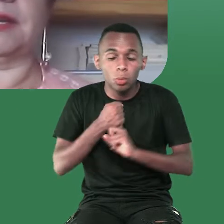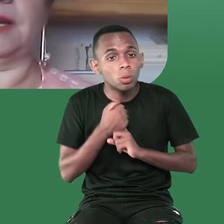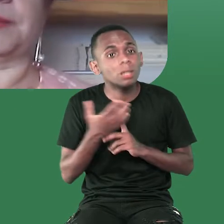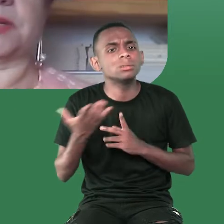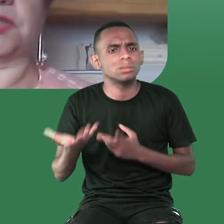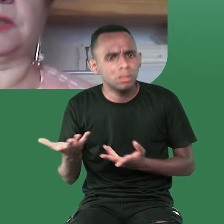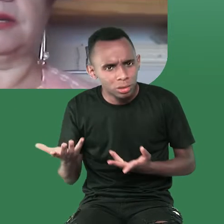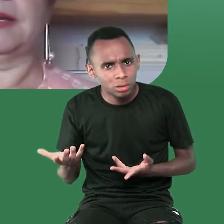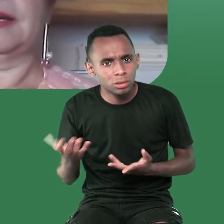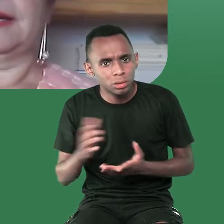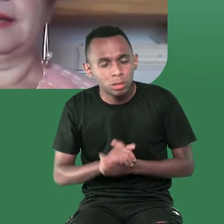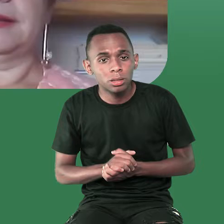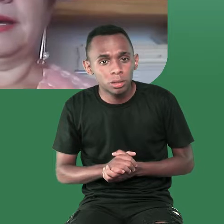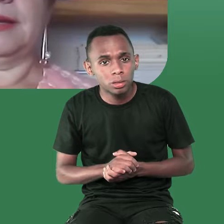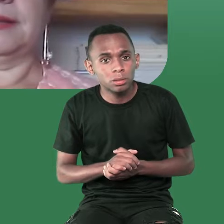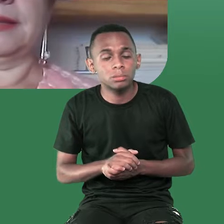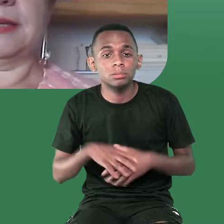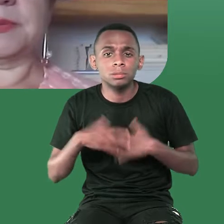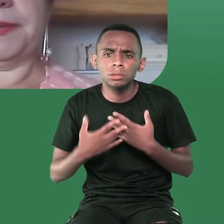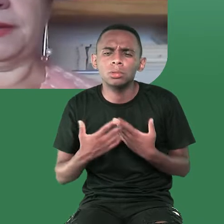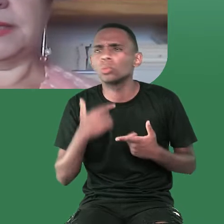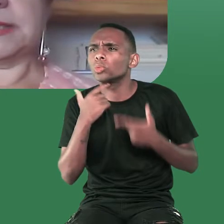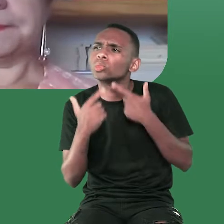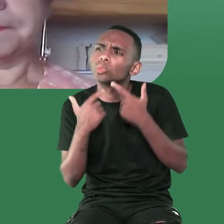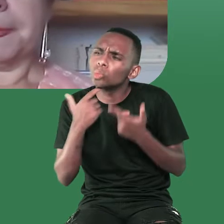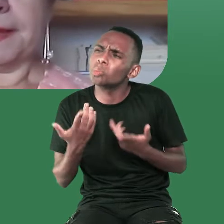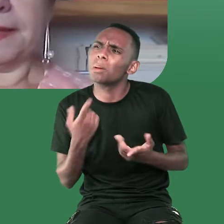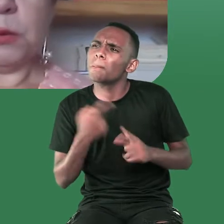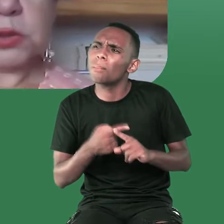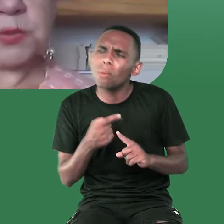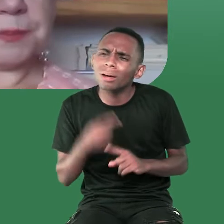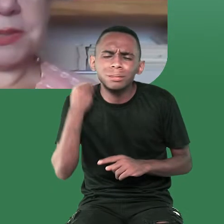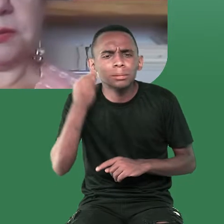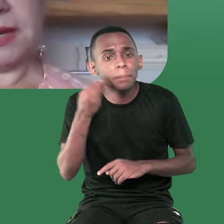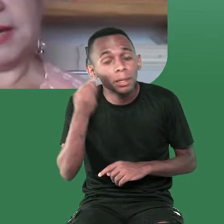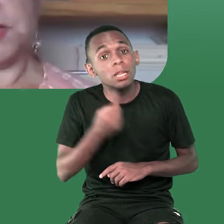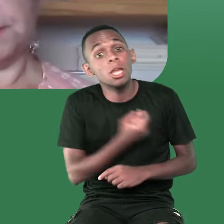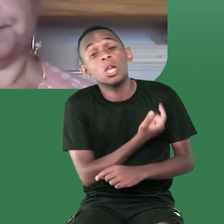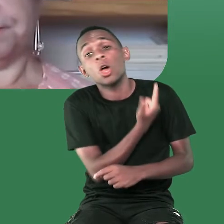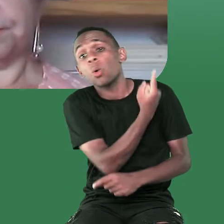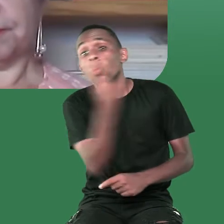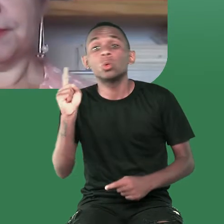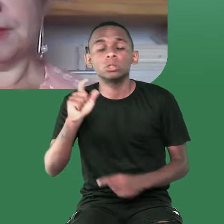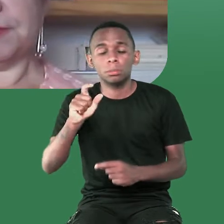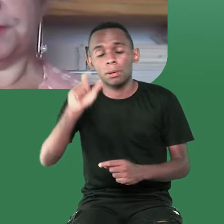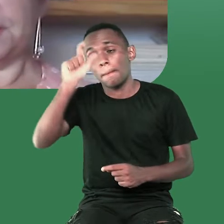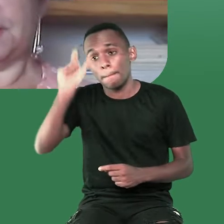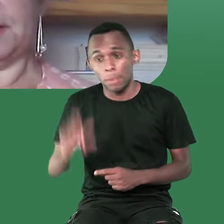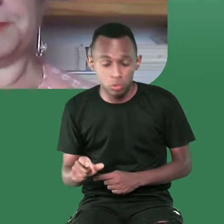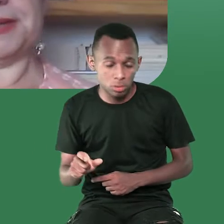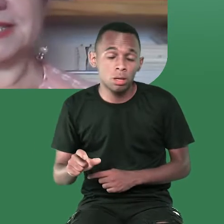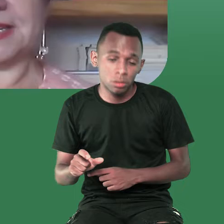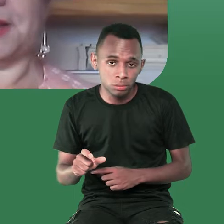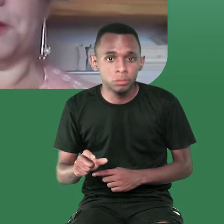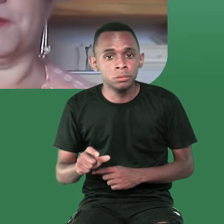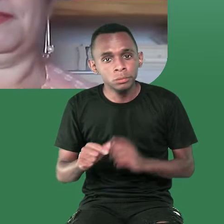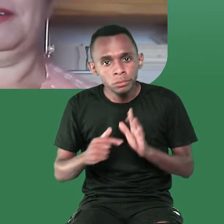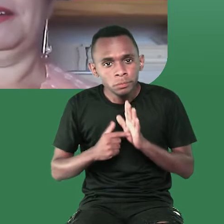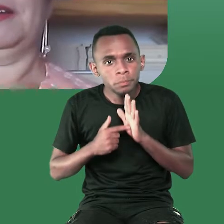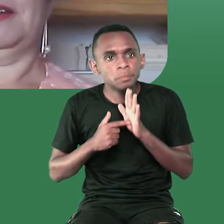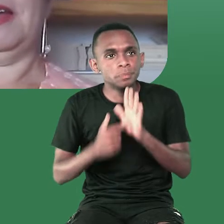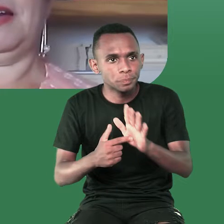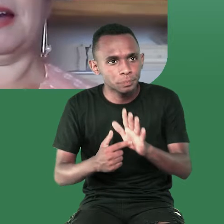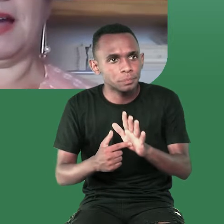questionar a vida dela a partir daquela experiência. E a última personagem que